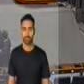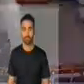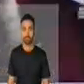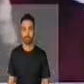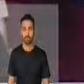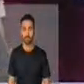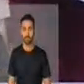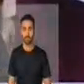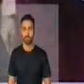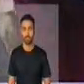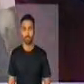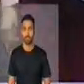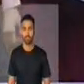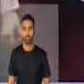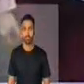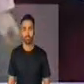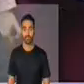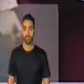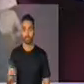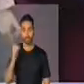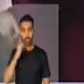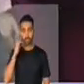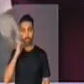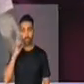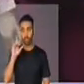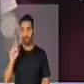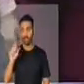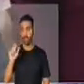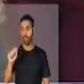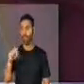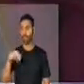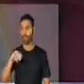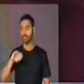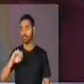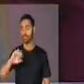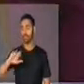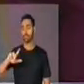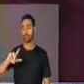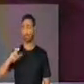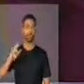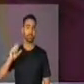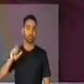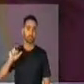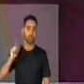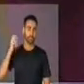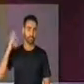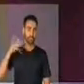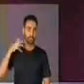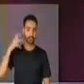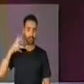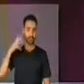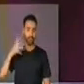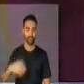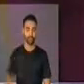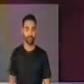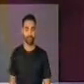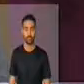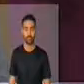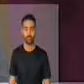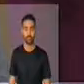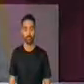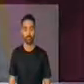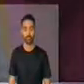Gostaria de convidar o deputado Daniel Almeida para fazer uso da palavra nesse